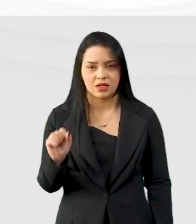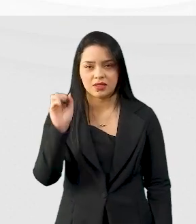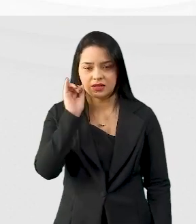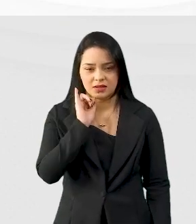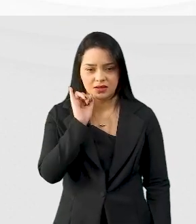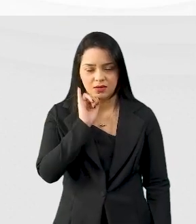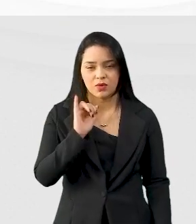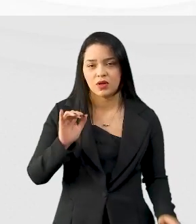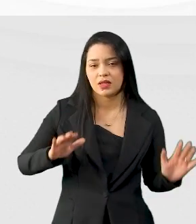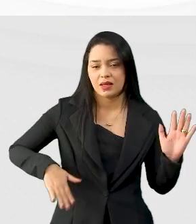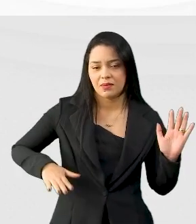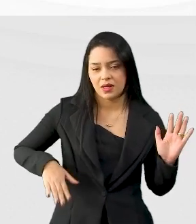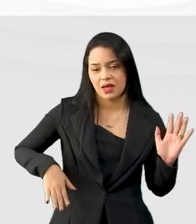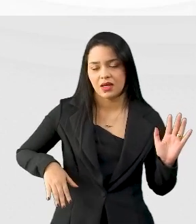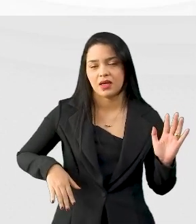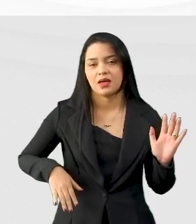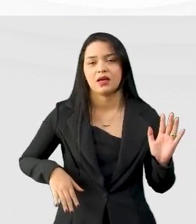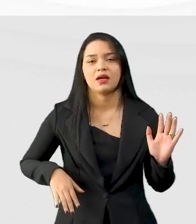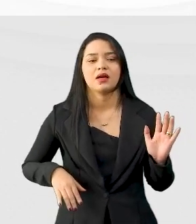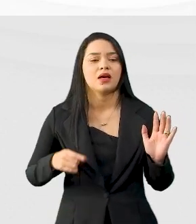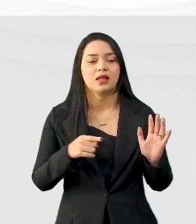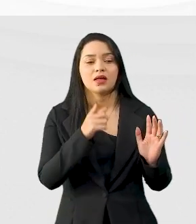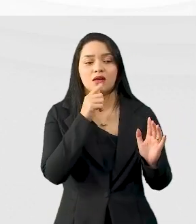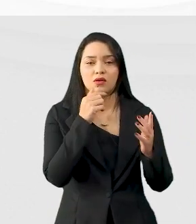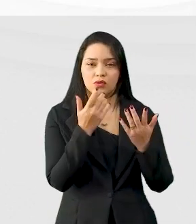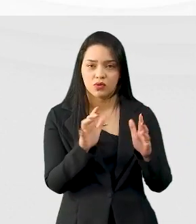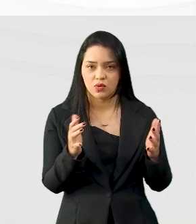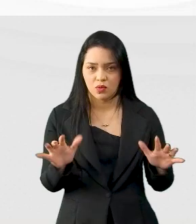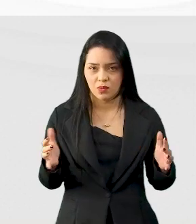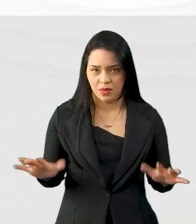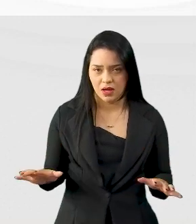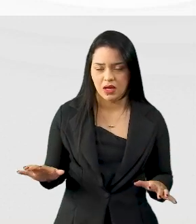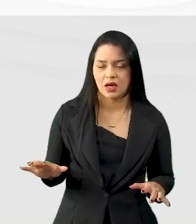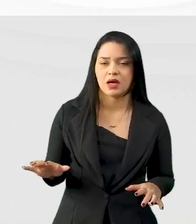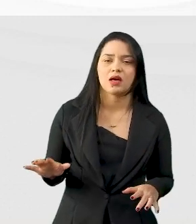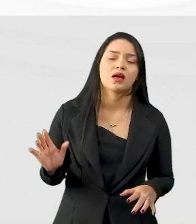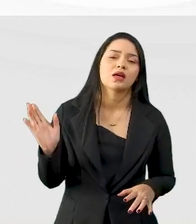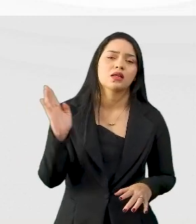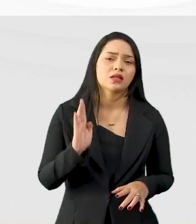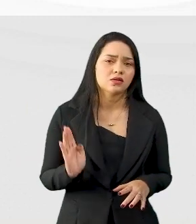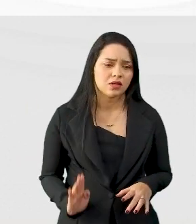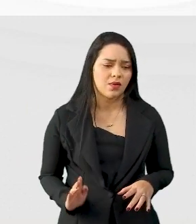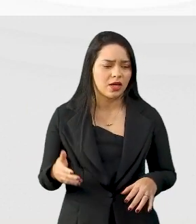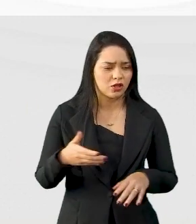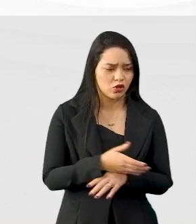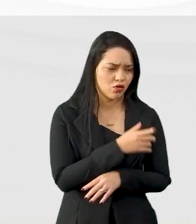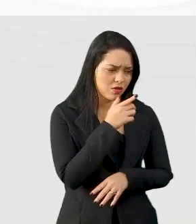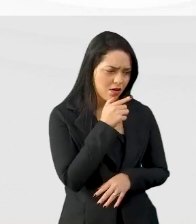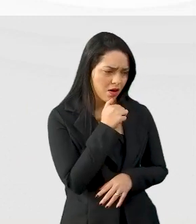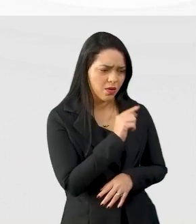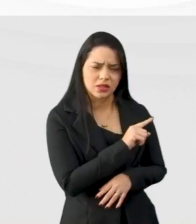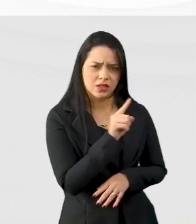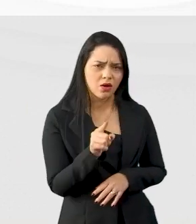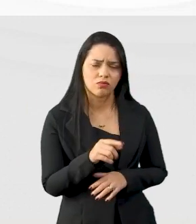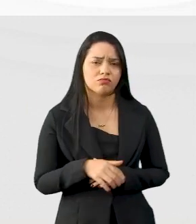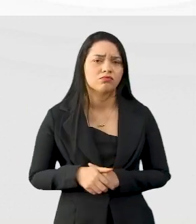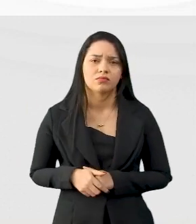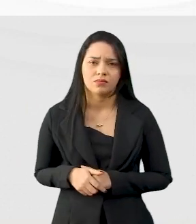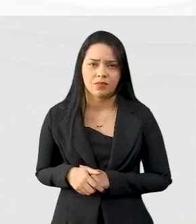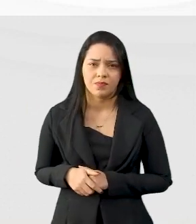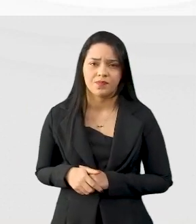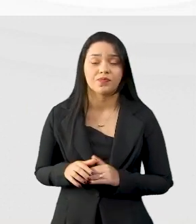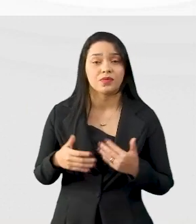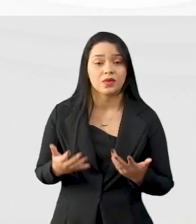na praia, cheguei bem ali no mar, até onde eu tenho areia é território nacional. Entrou na água, não é mais. Não é bem assim, gente. O território